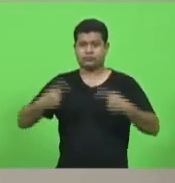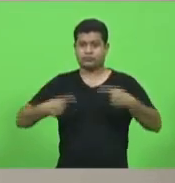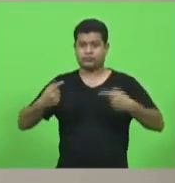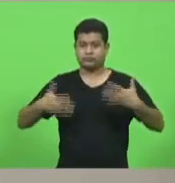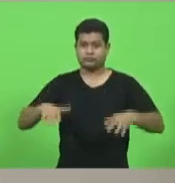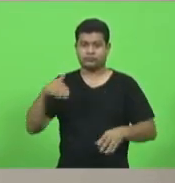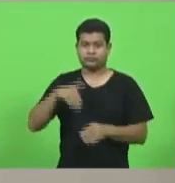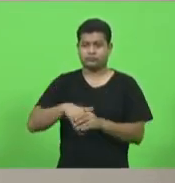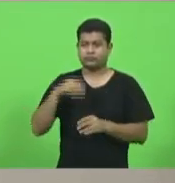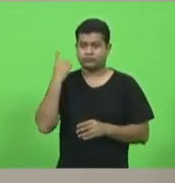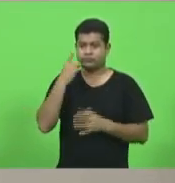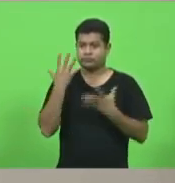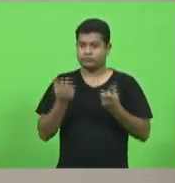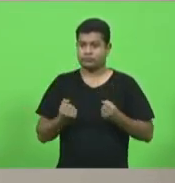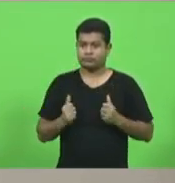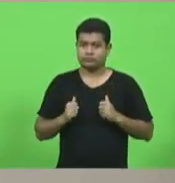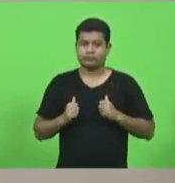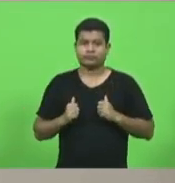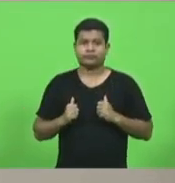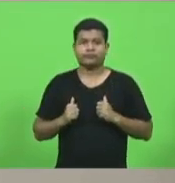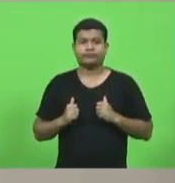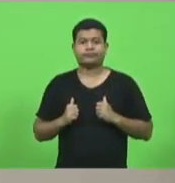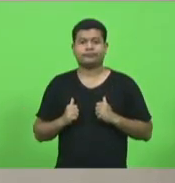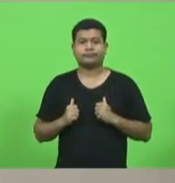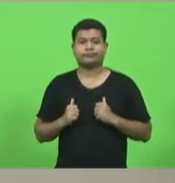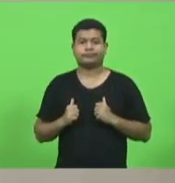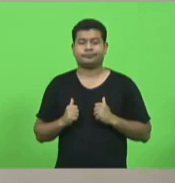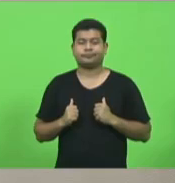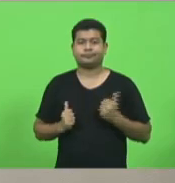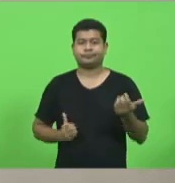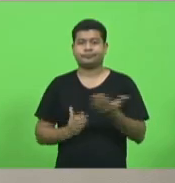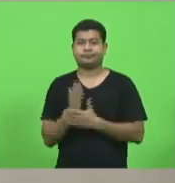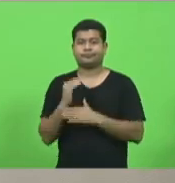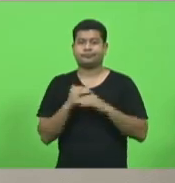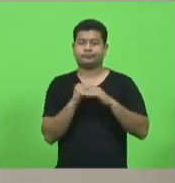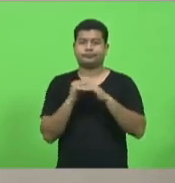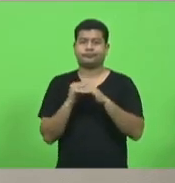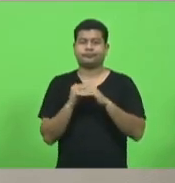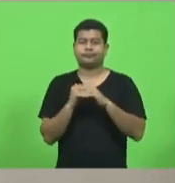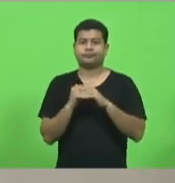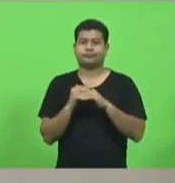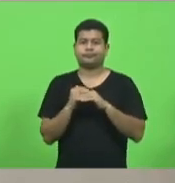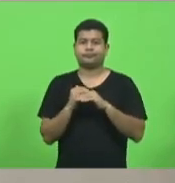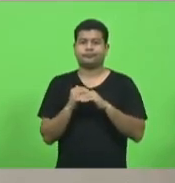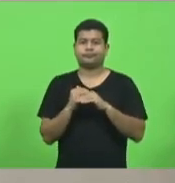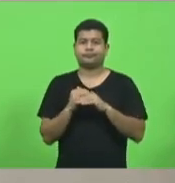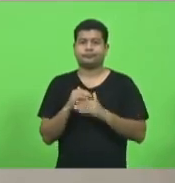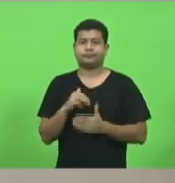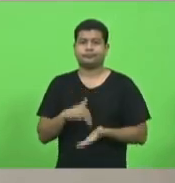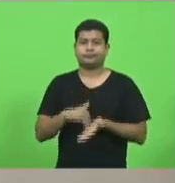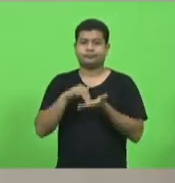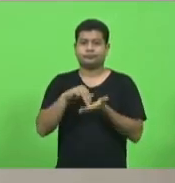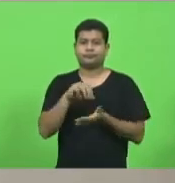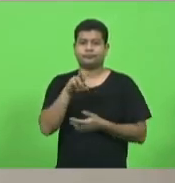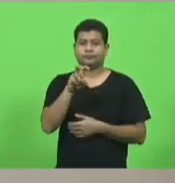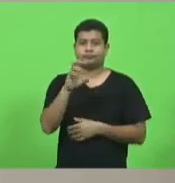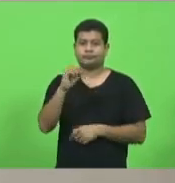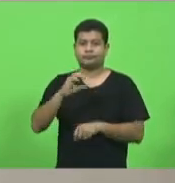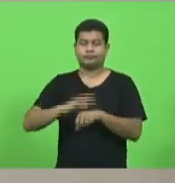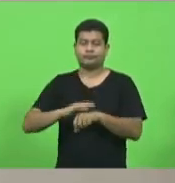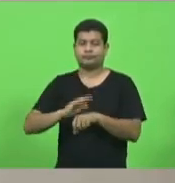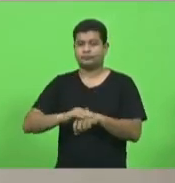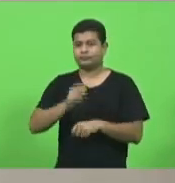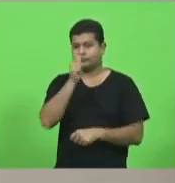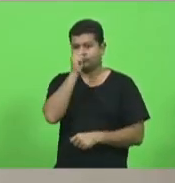votação. Deputados que aprovam, permaneçam como se encontra. Aprovado por unanimidade. Moção 50. Autor deputado João Amin,